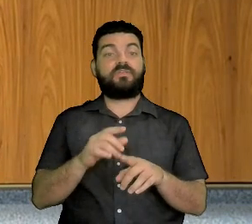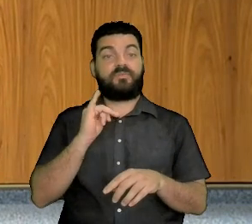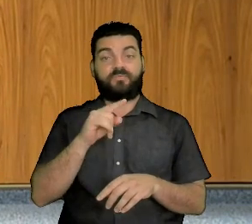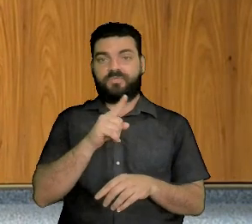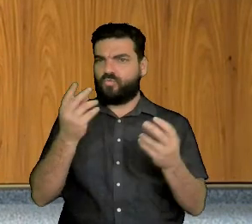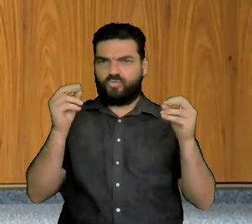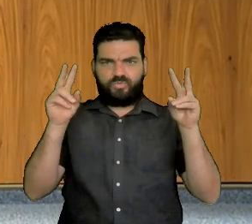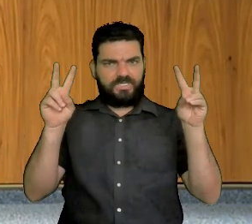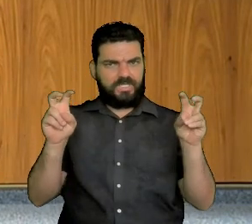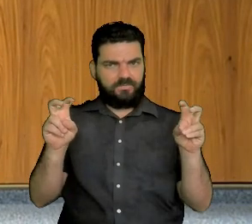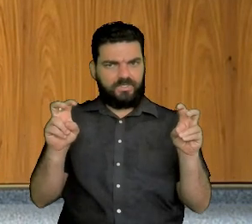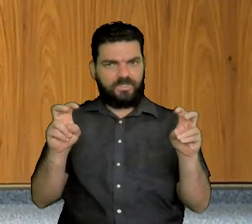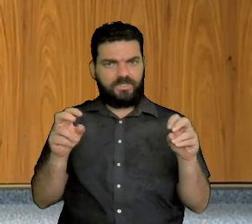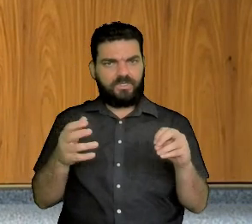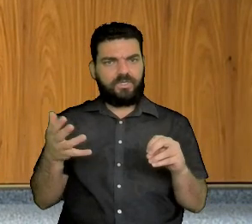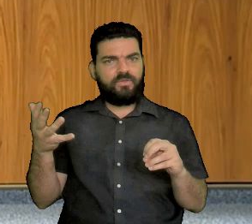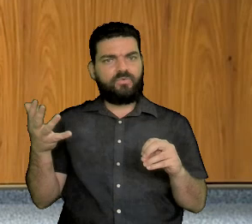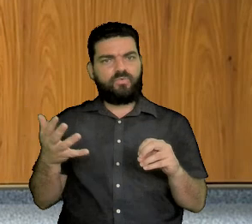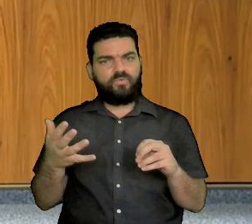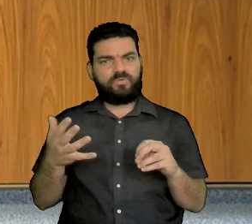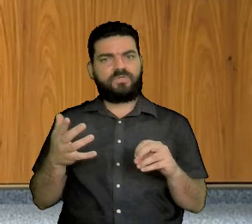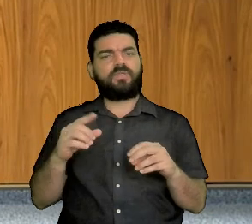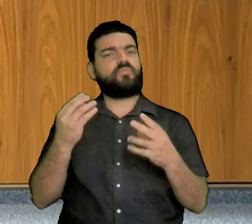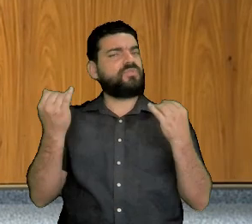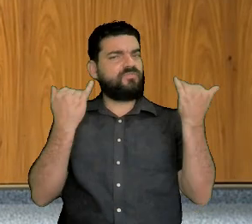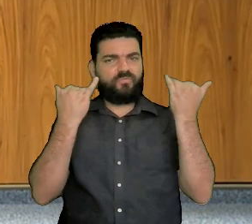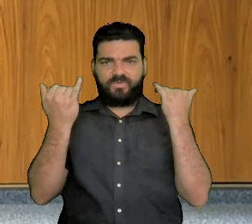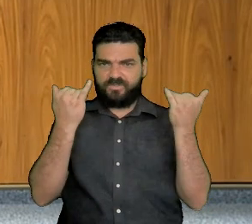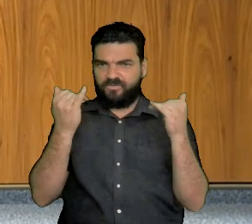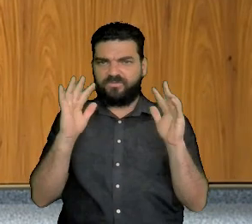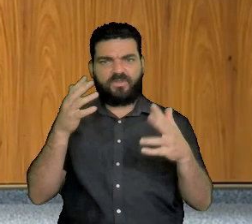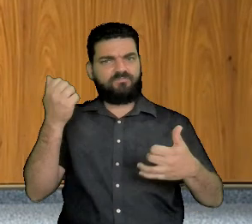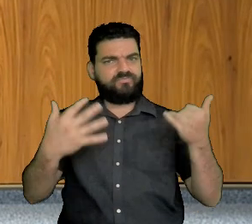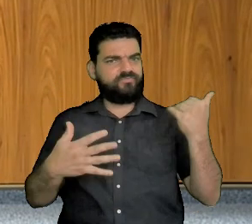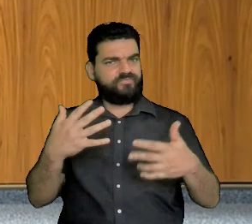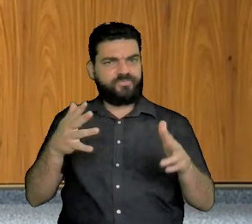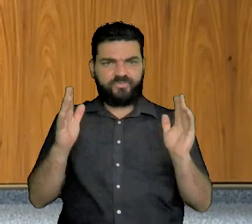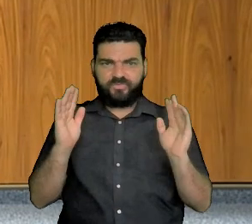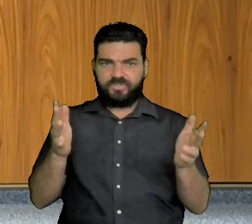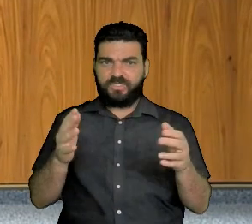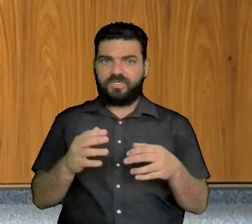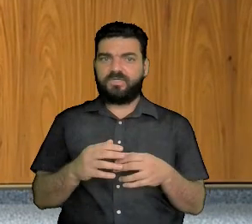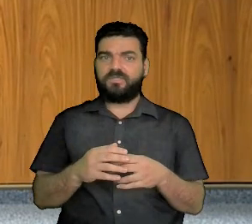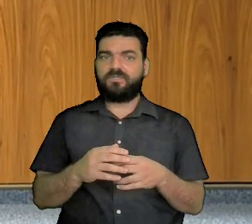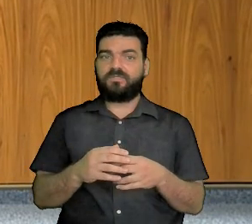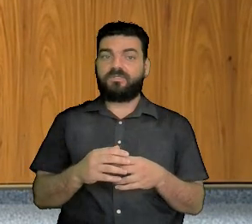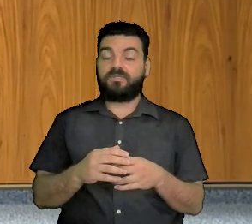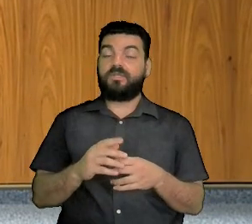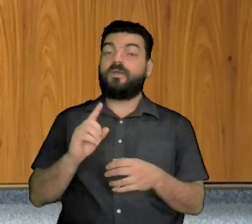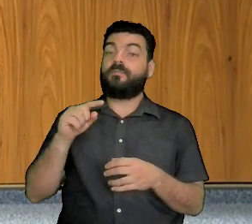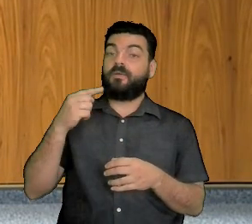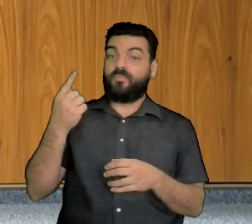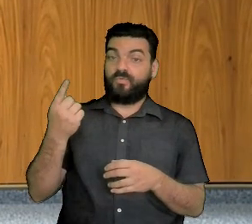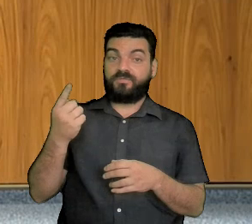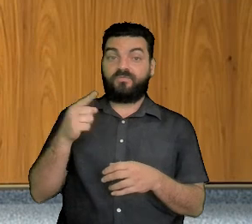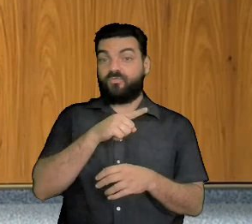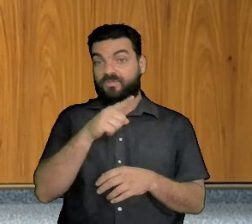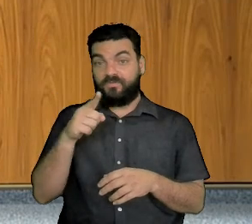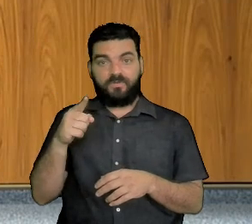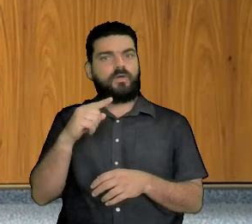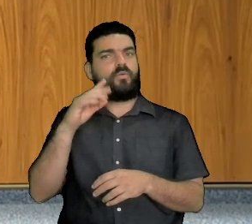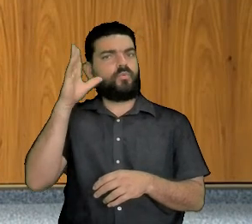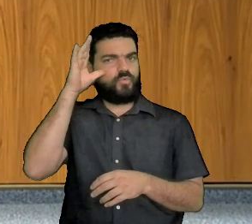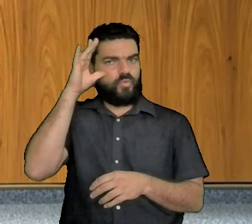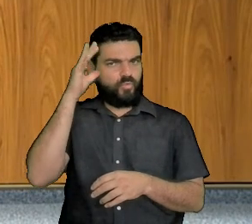esclarecedoras palavras. Lembrando aqui que tem vários temas, na verdade, né, tem bastante informação que foi passada aí, que